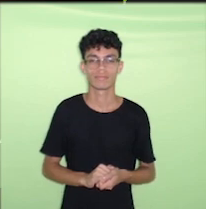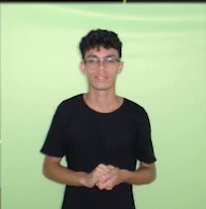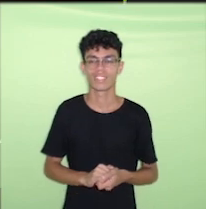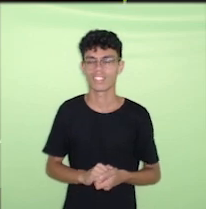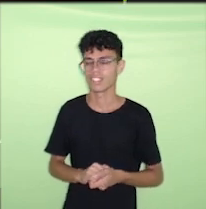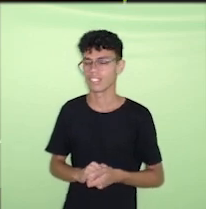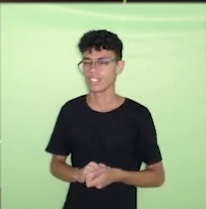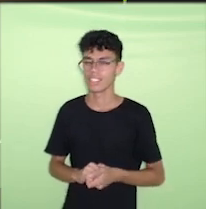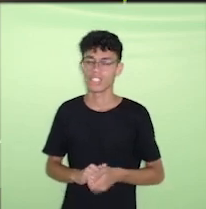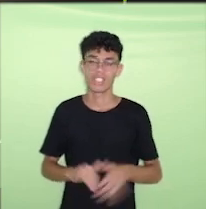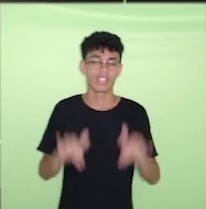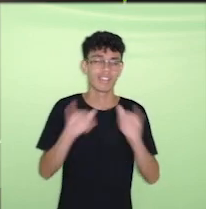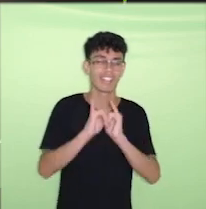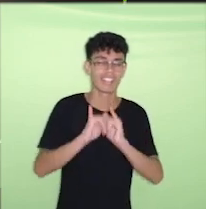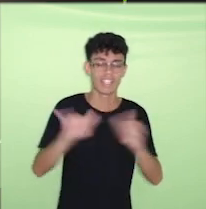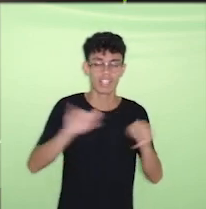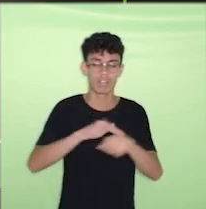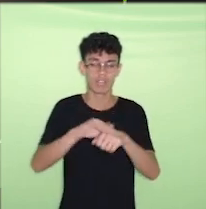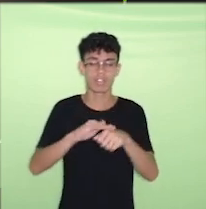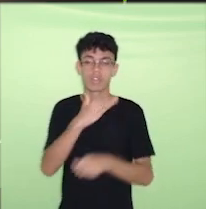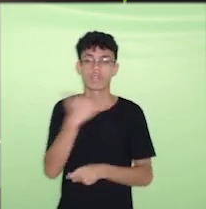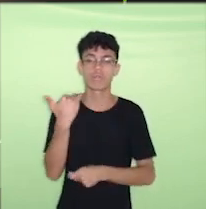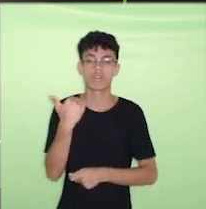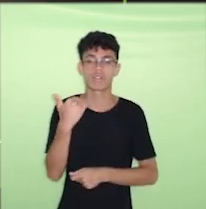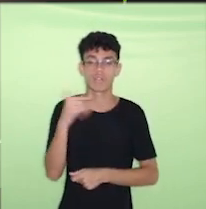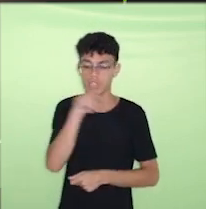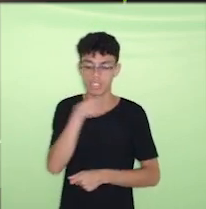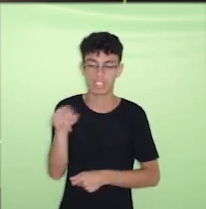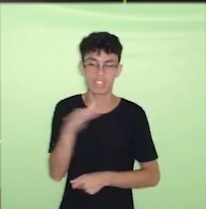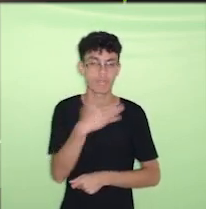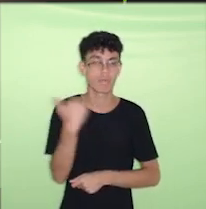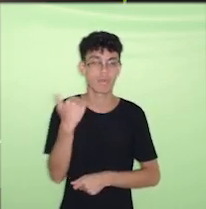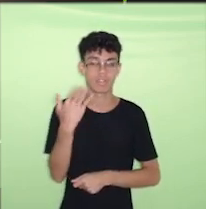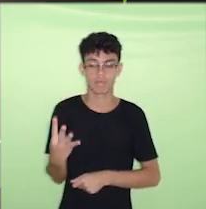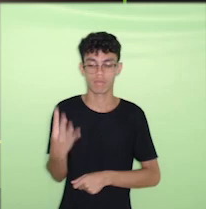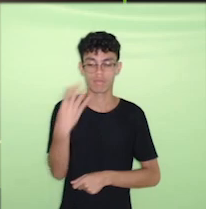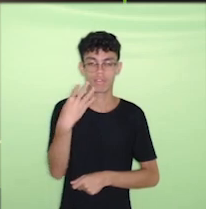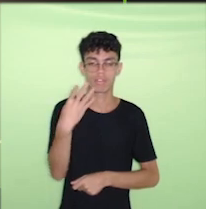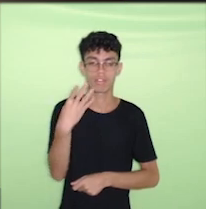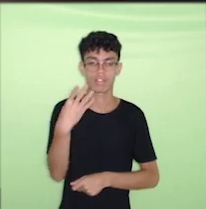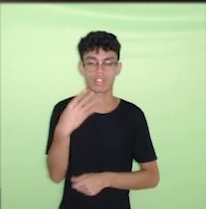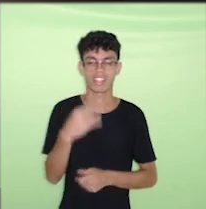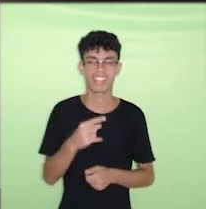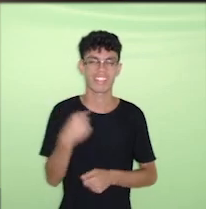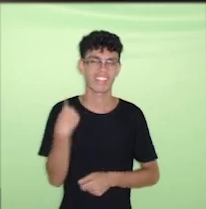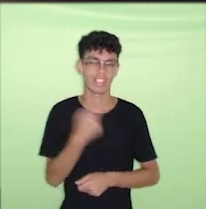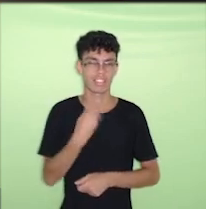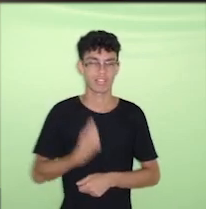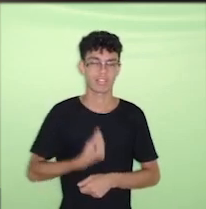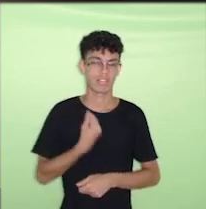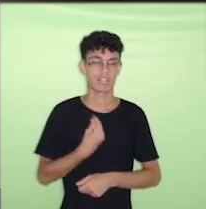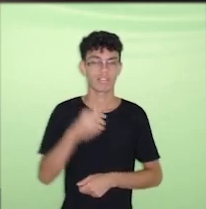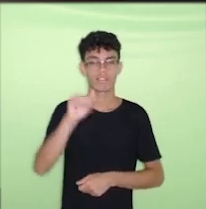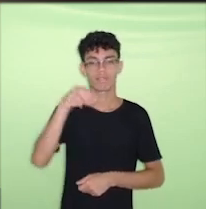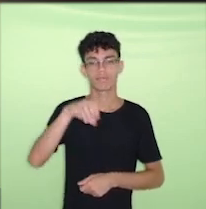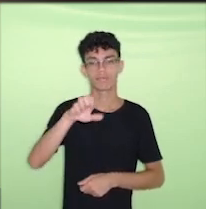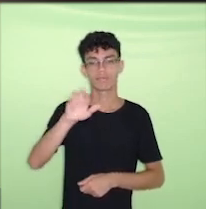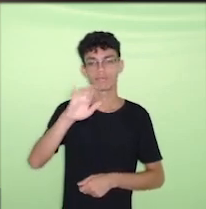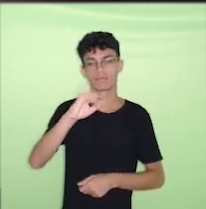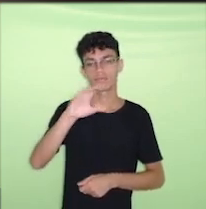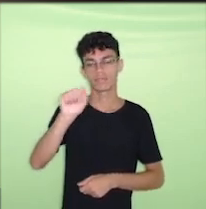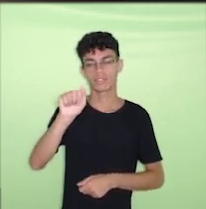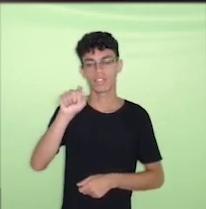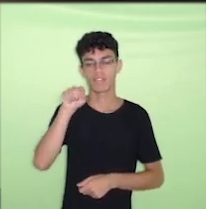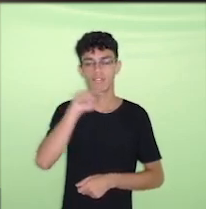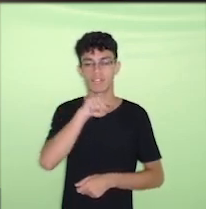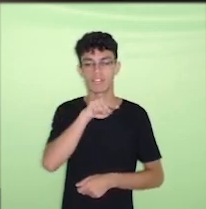Eu estarei falando com mortos? Estão mortos esses que me veem? Estamos todos bem vivos, América. Não é você que